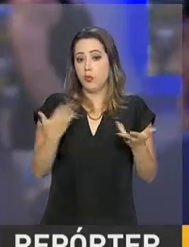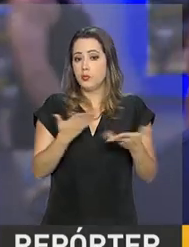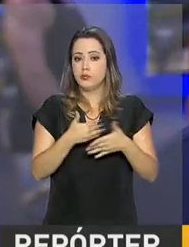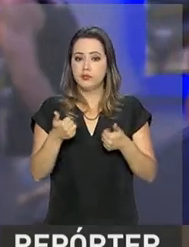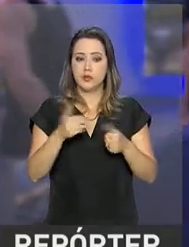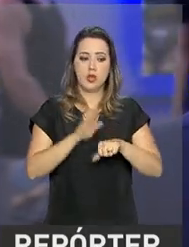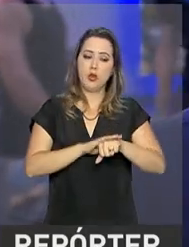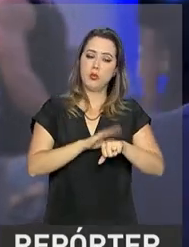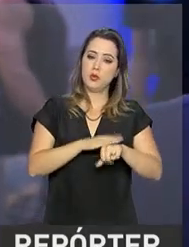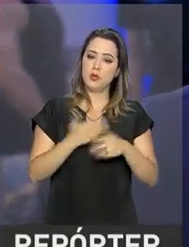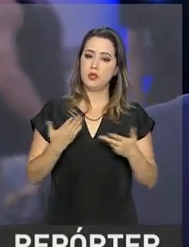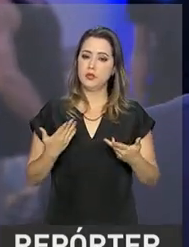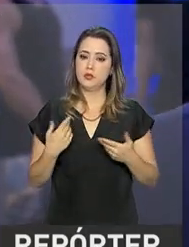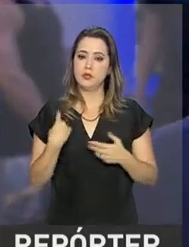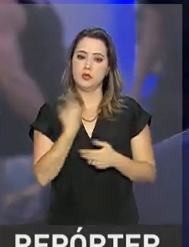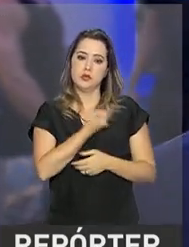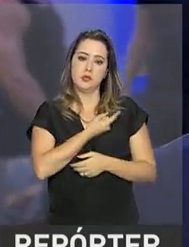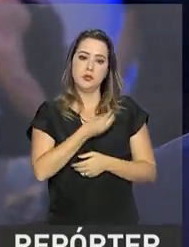encaixa melhor no meu horário é meu estilo de vida